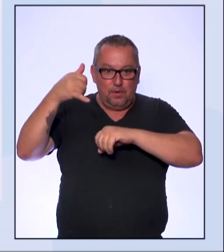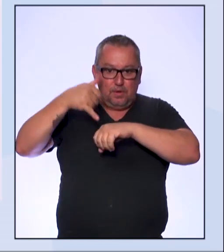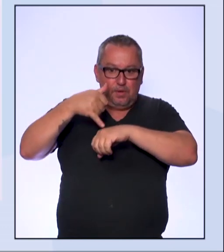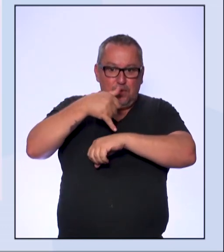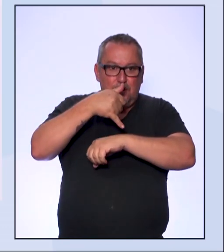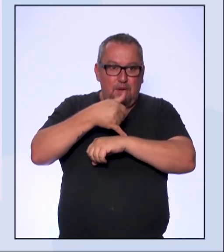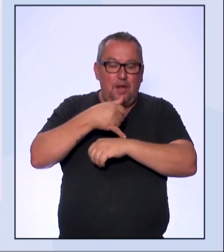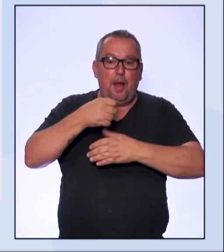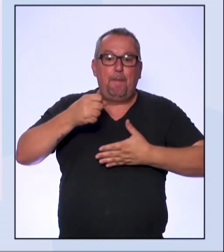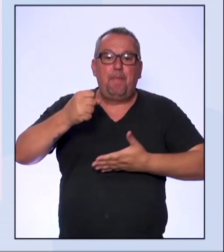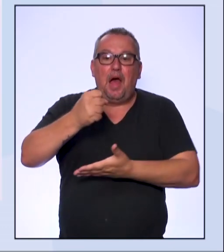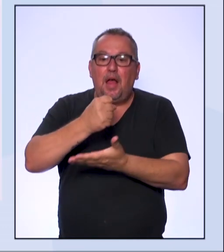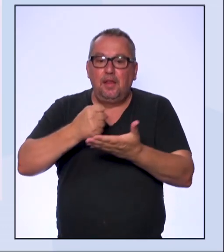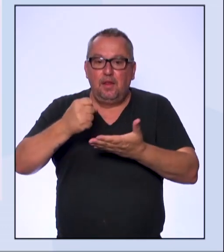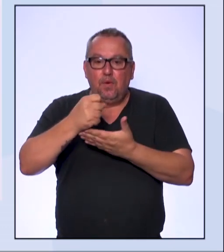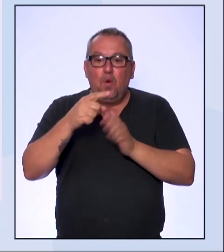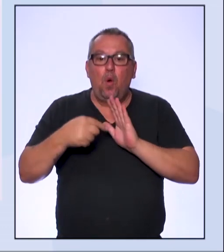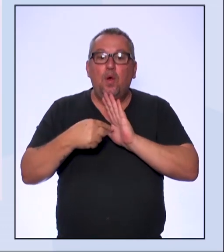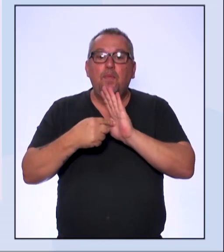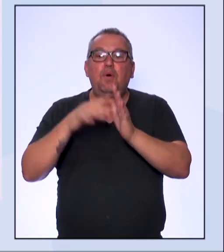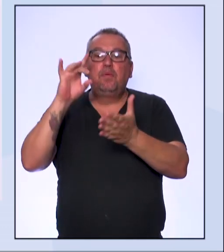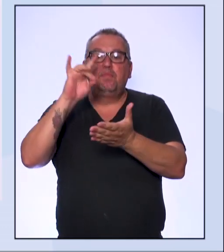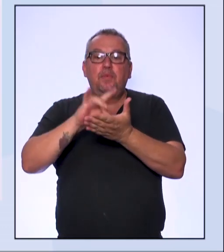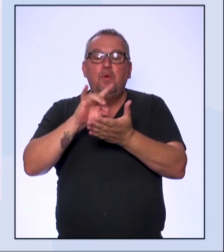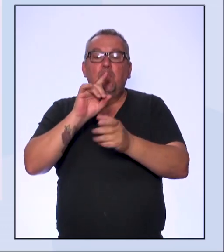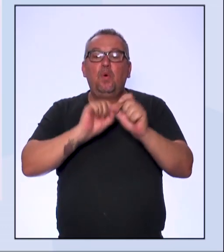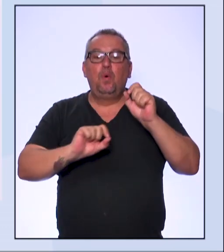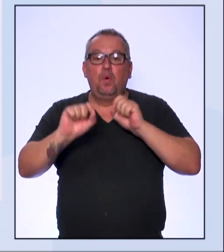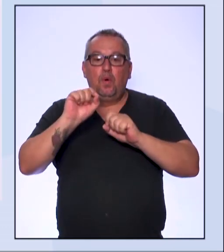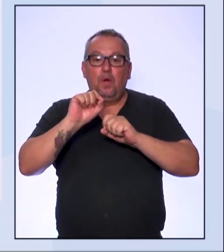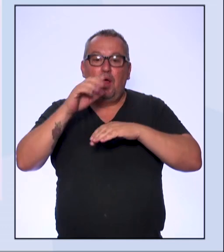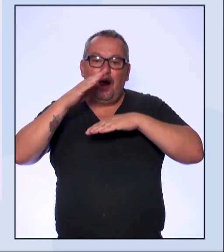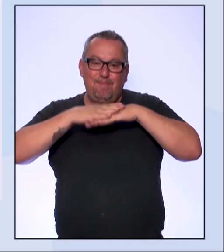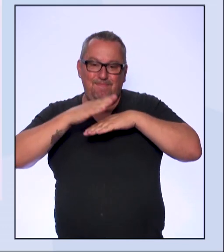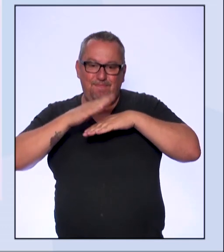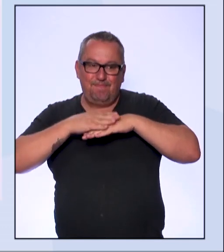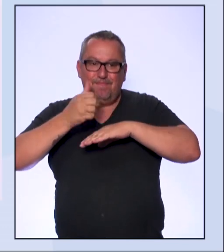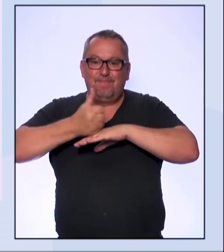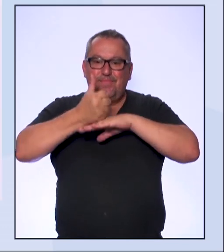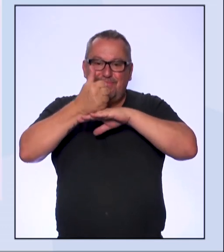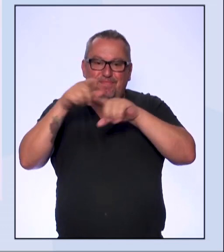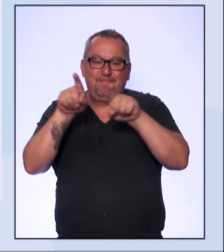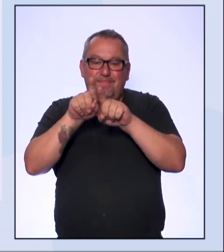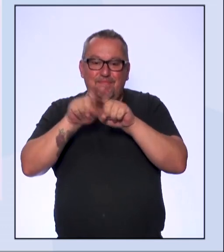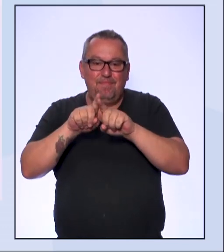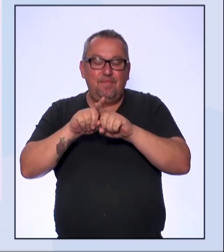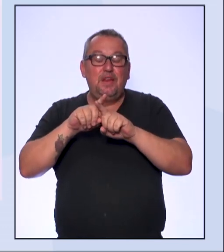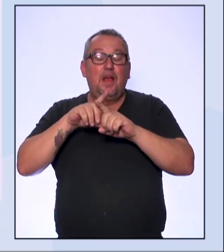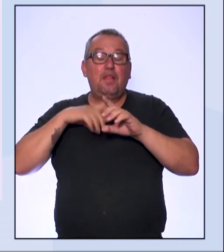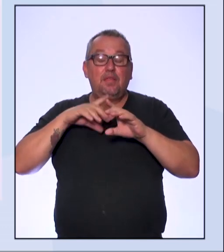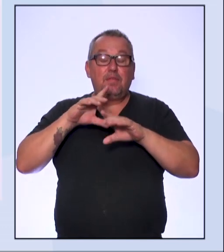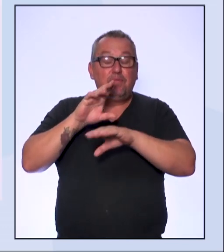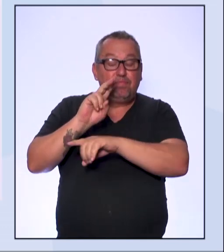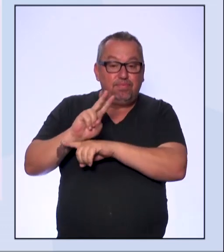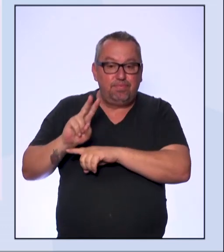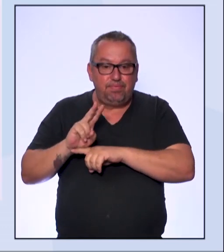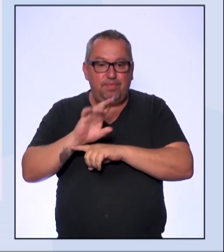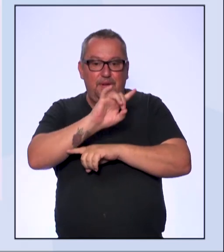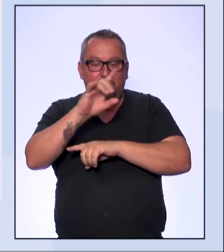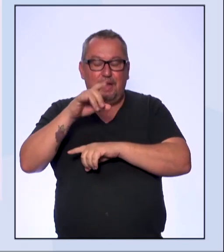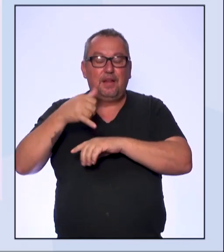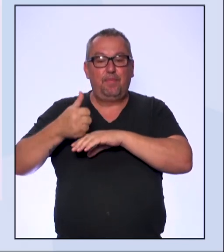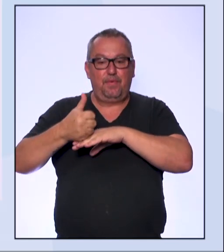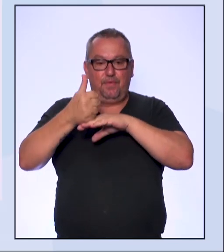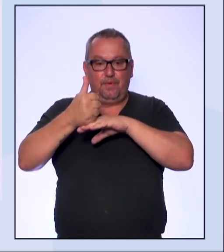básico, o que conta mesmo é a mão de obra e dedicação de cada profissional. Minha